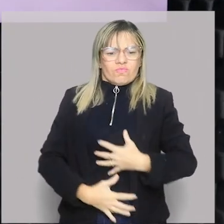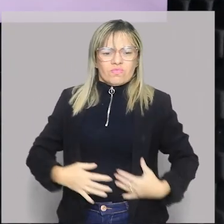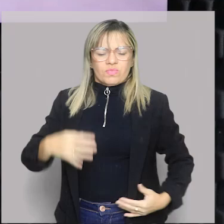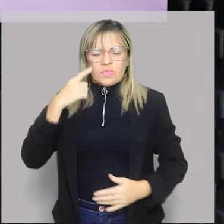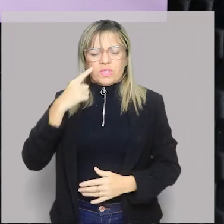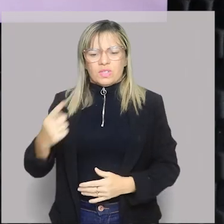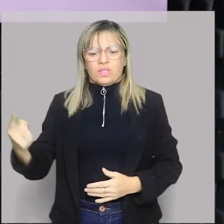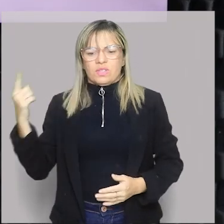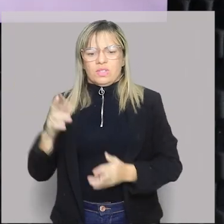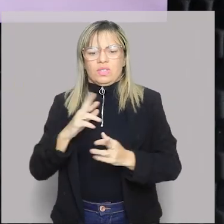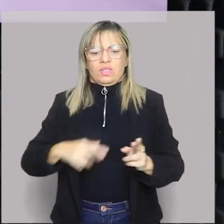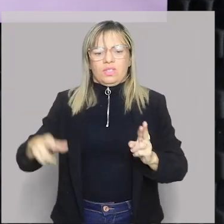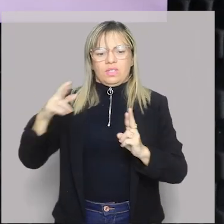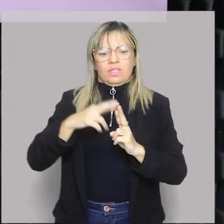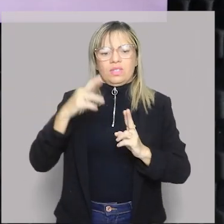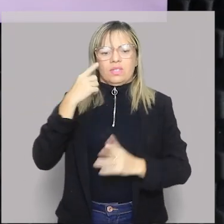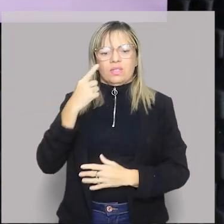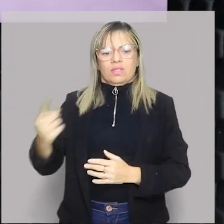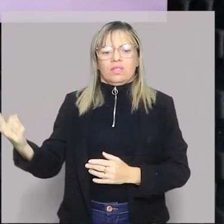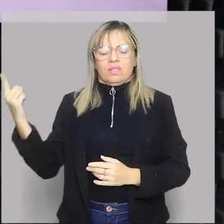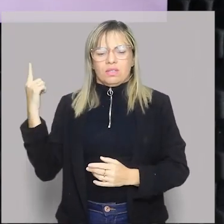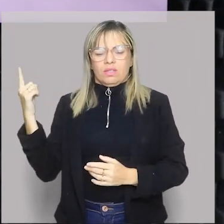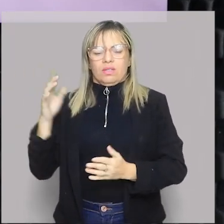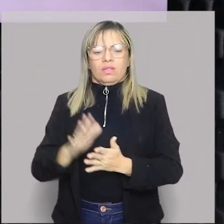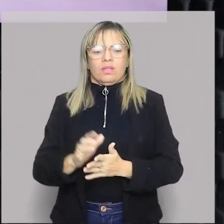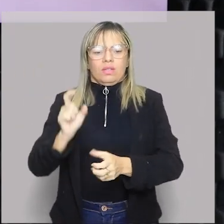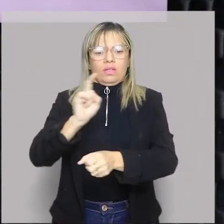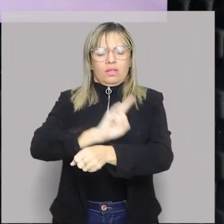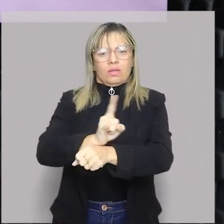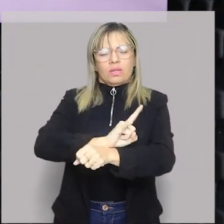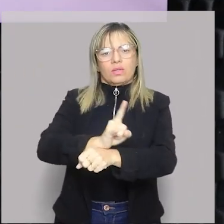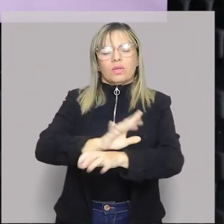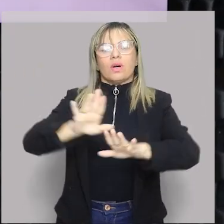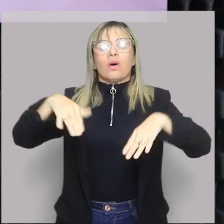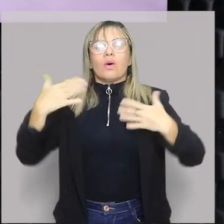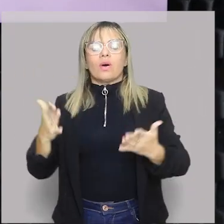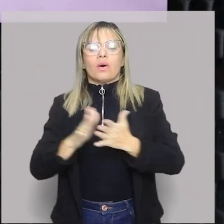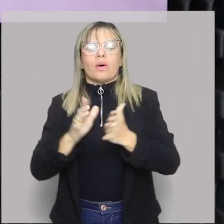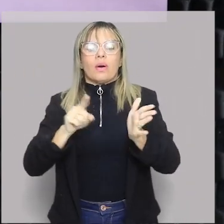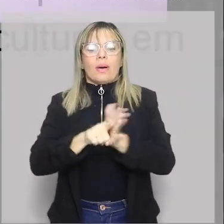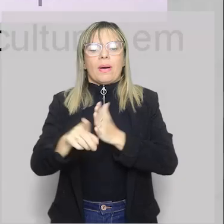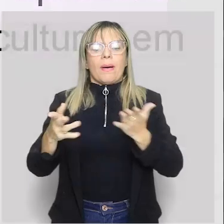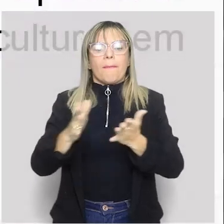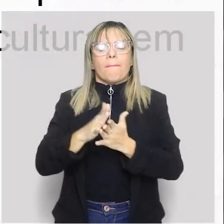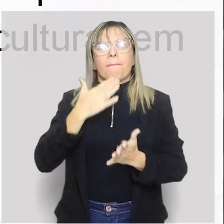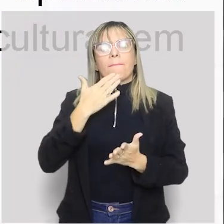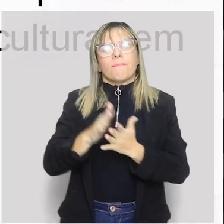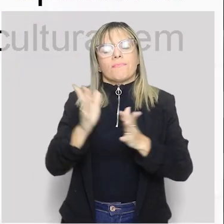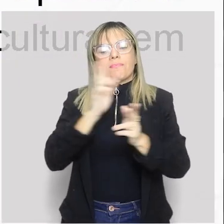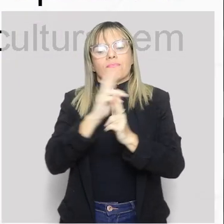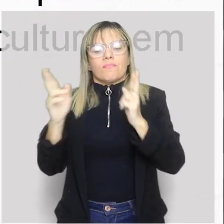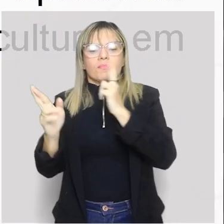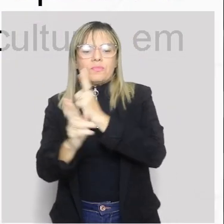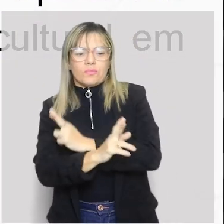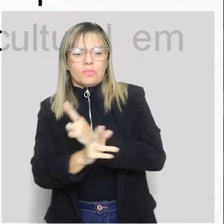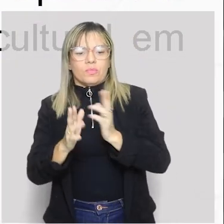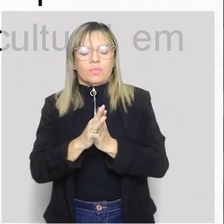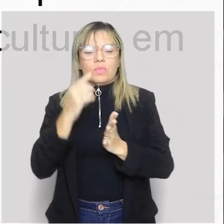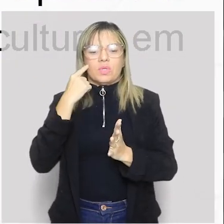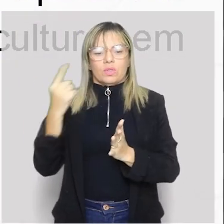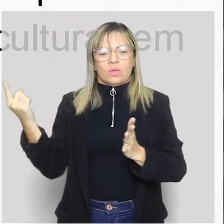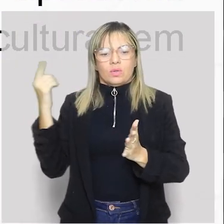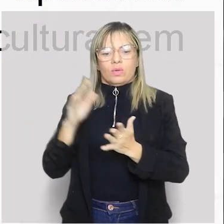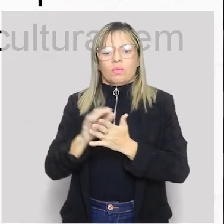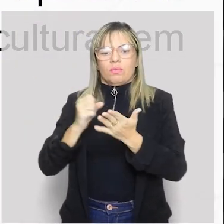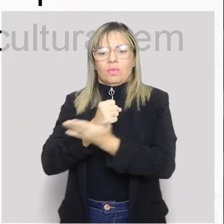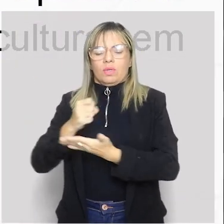do documentário Anamnese, certo? E aí, o que a questão vai nos pedir em relação a essa referência? Com